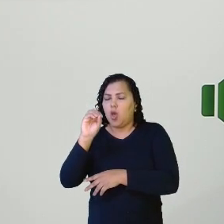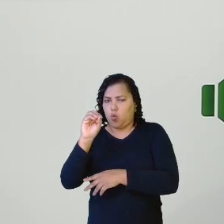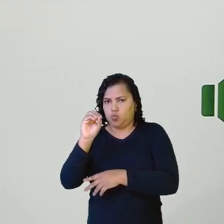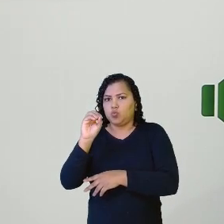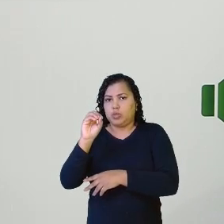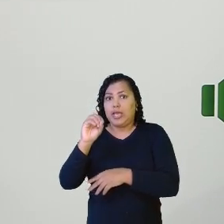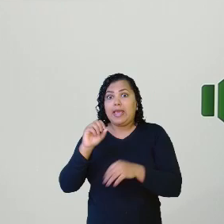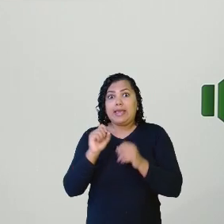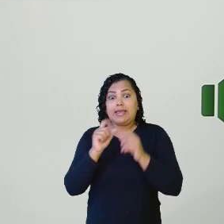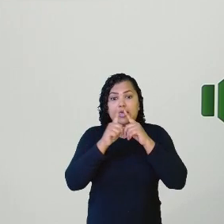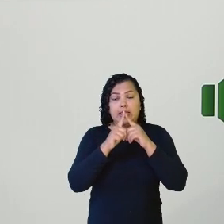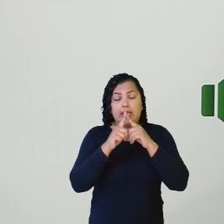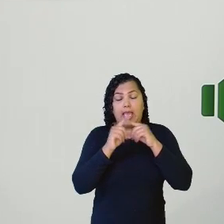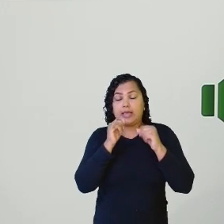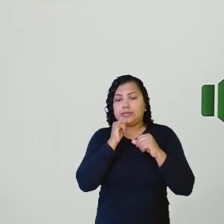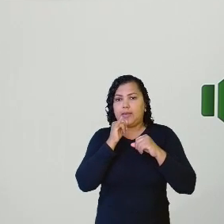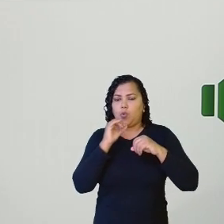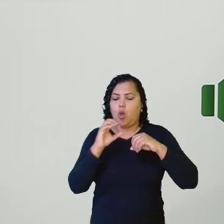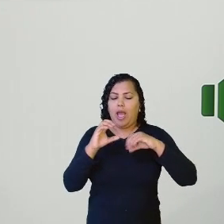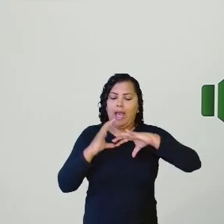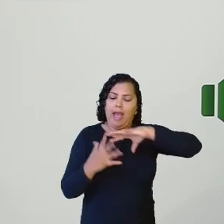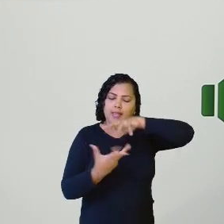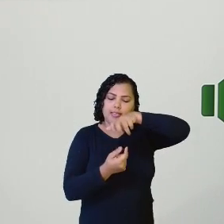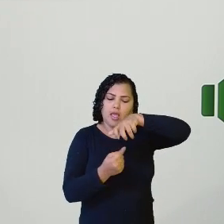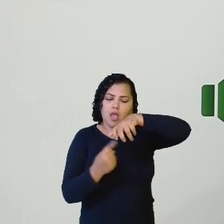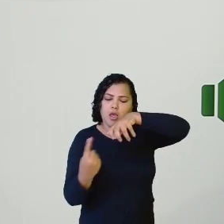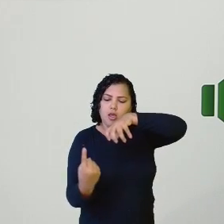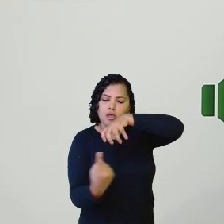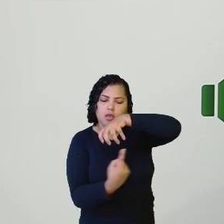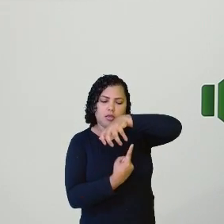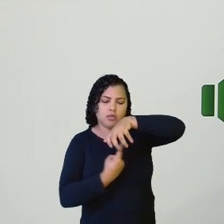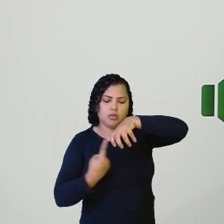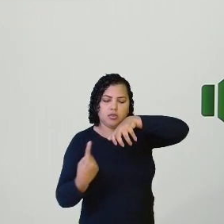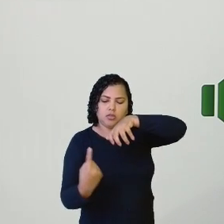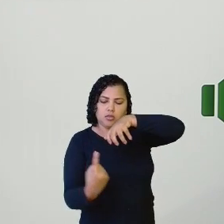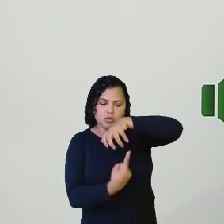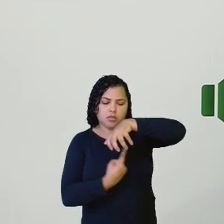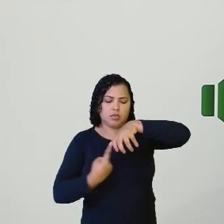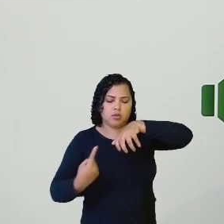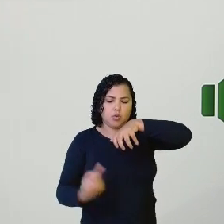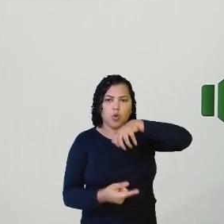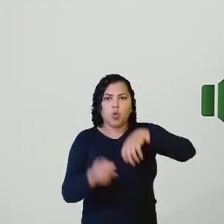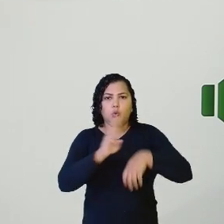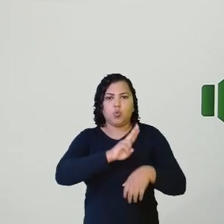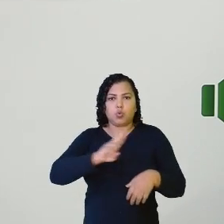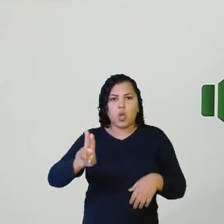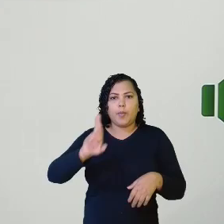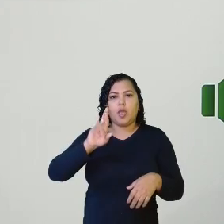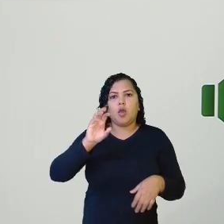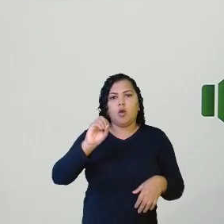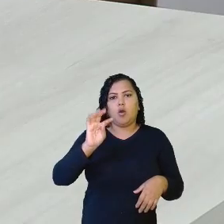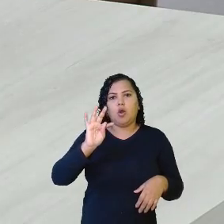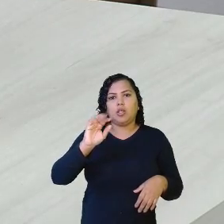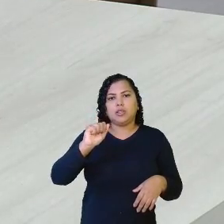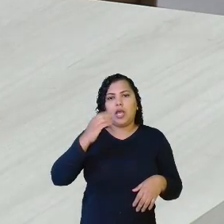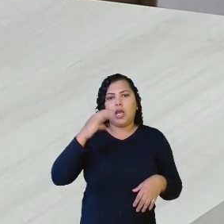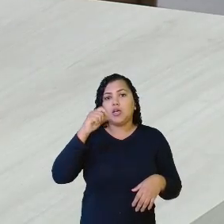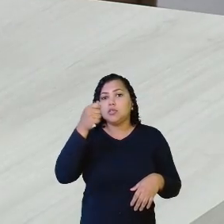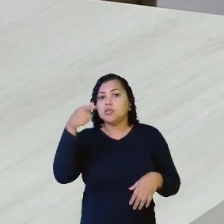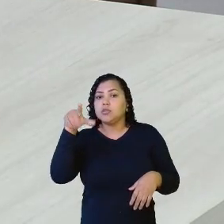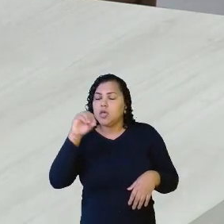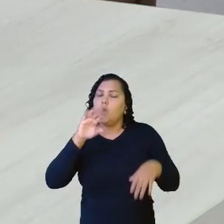ao redor de si mesmo? É o movimento de rotação. E isso é conteúdo para a nossa próxima aula